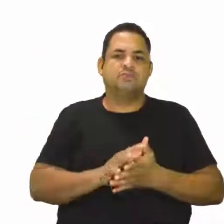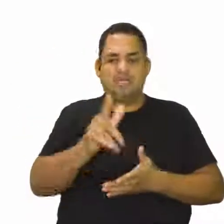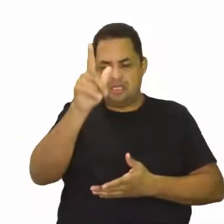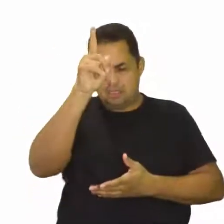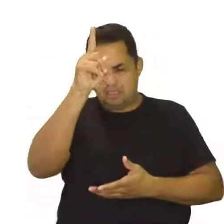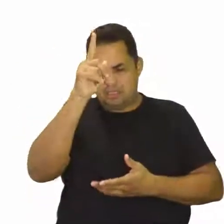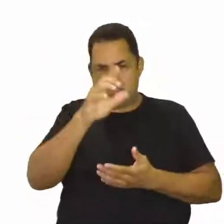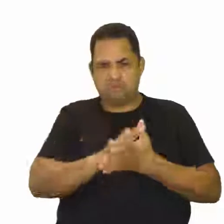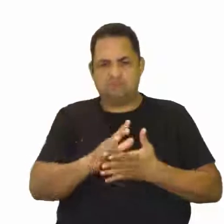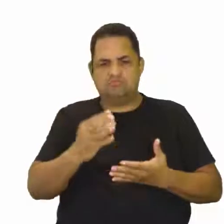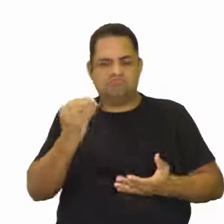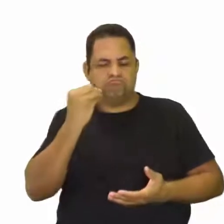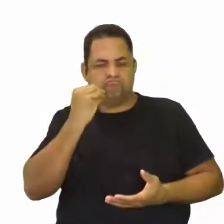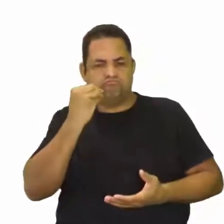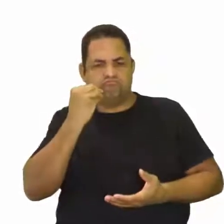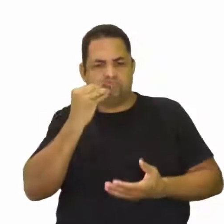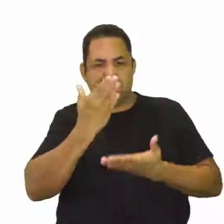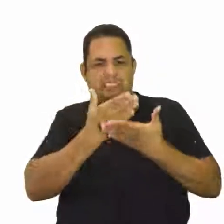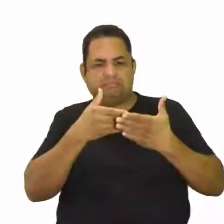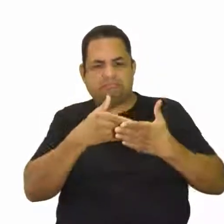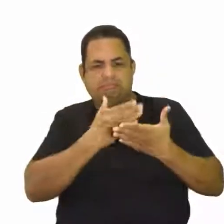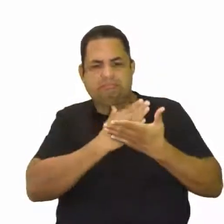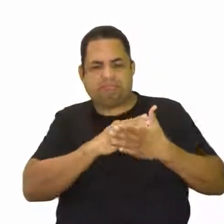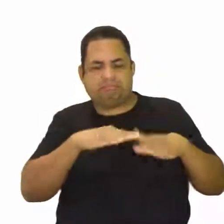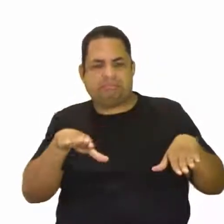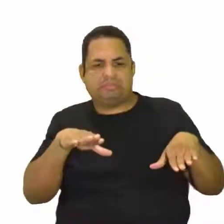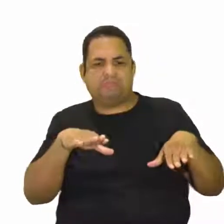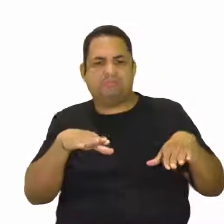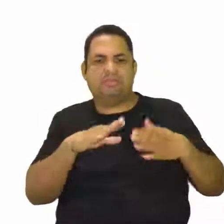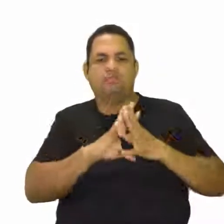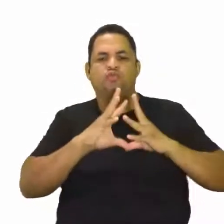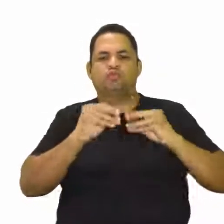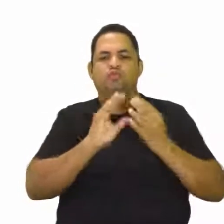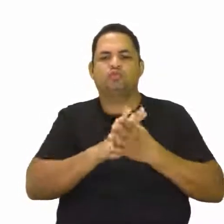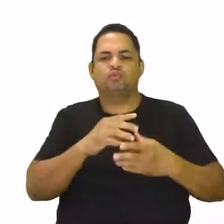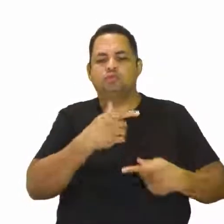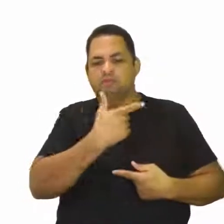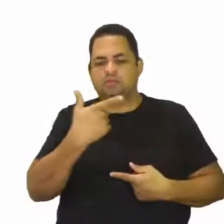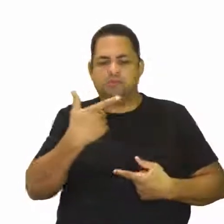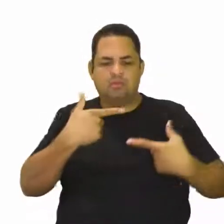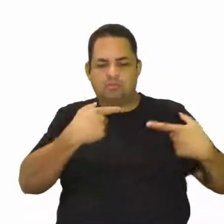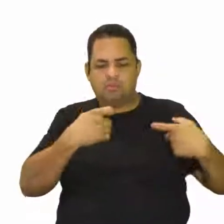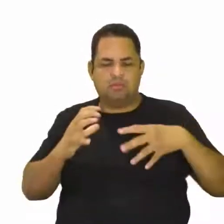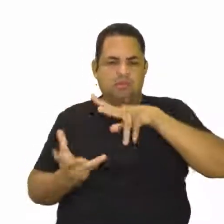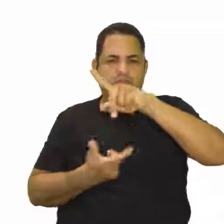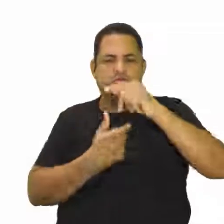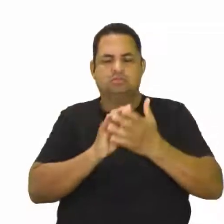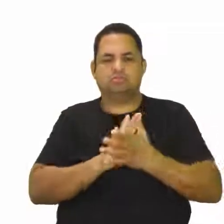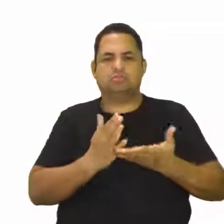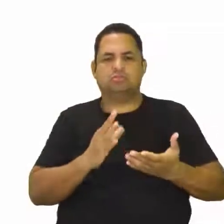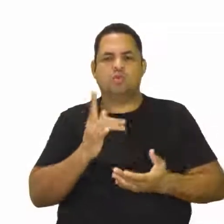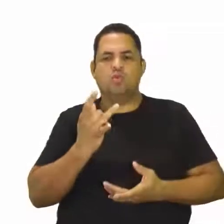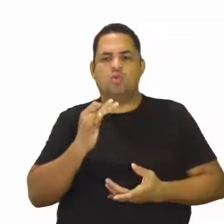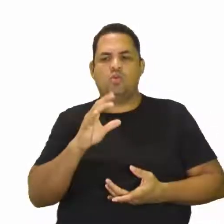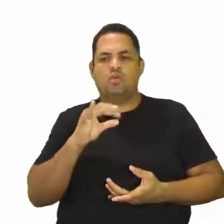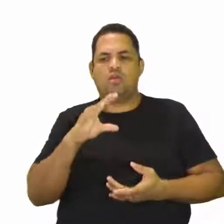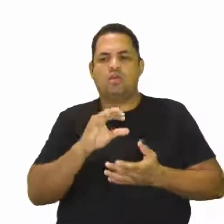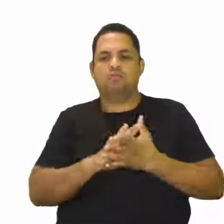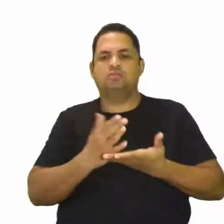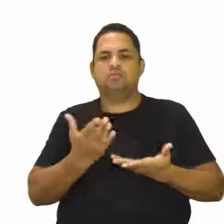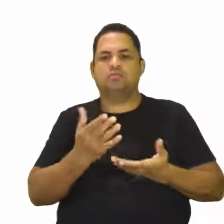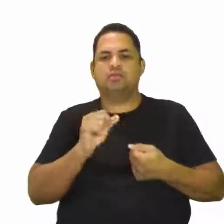Alemanha vai tentar eliminar todos eles na Segunda Guerra Mundial, através do Holocausto cometido